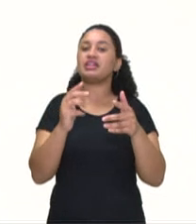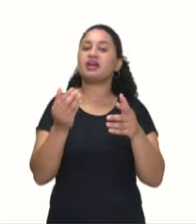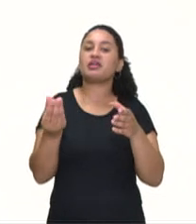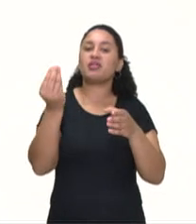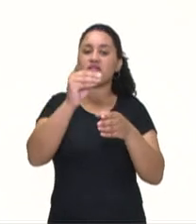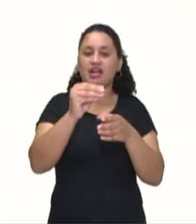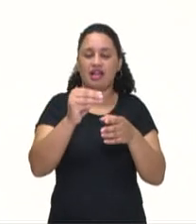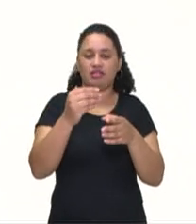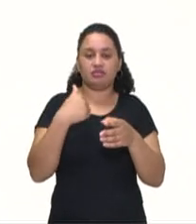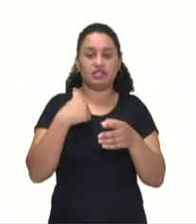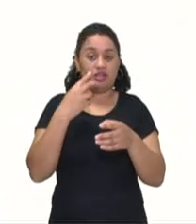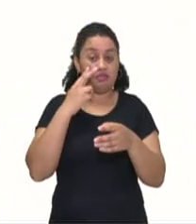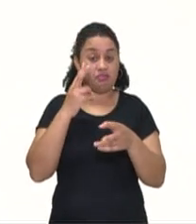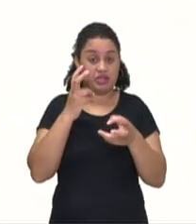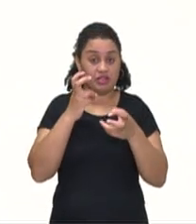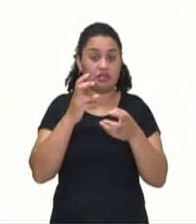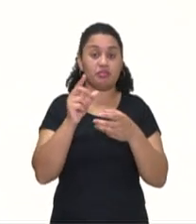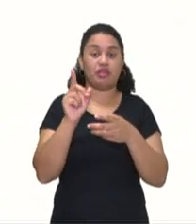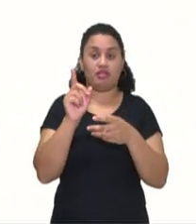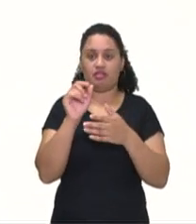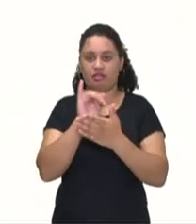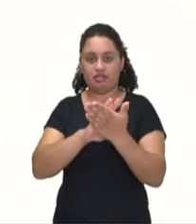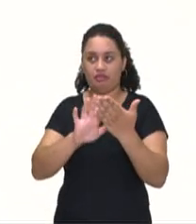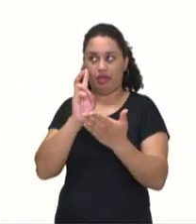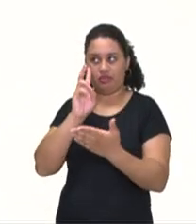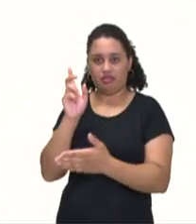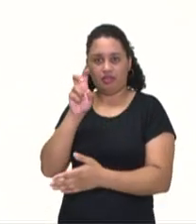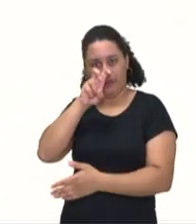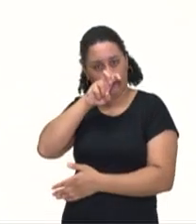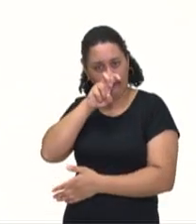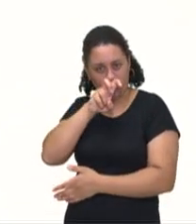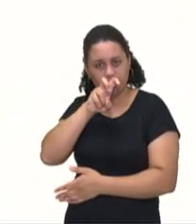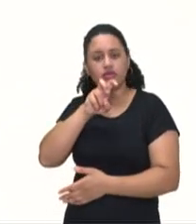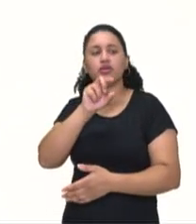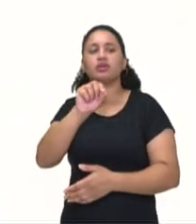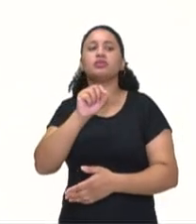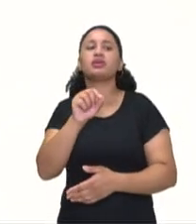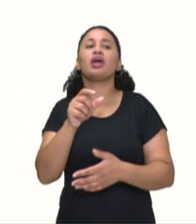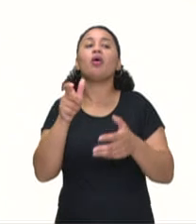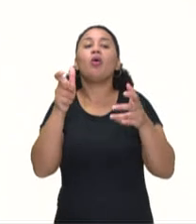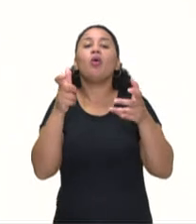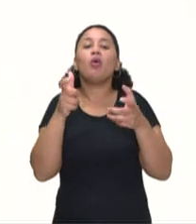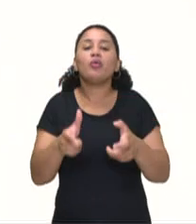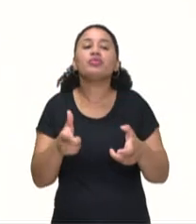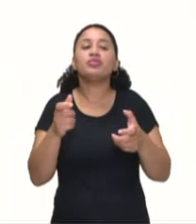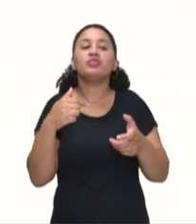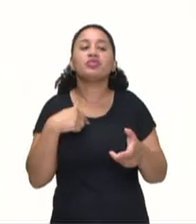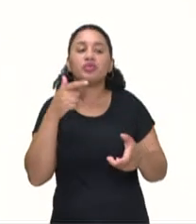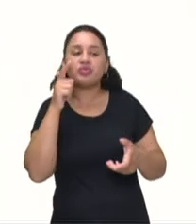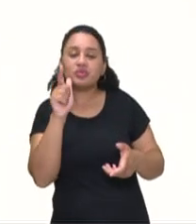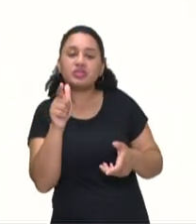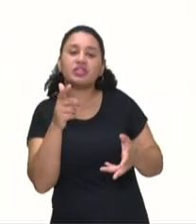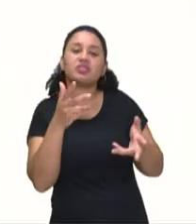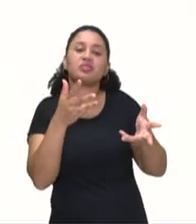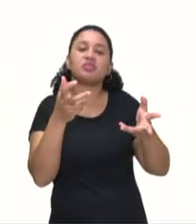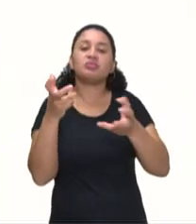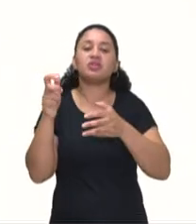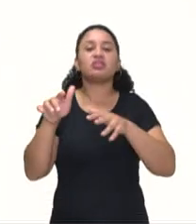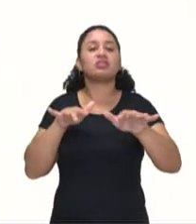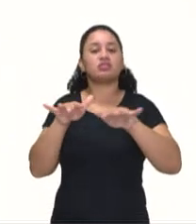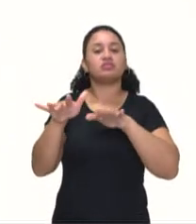imagem. Observe essa imagem. Onde nessa imagem aqui que eu consigo ter noção